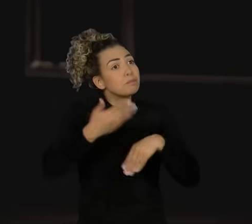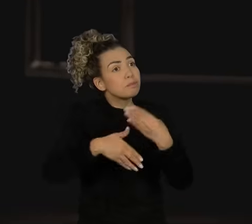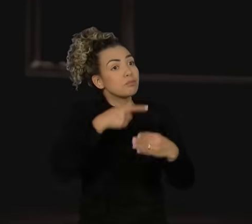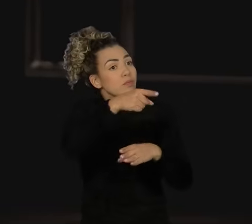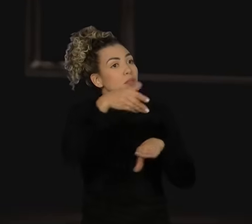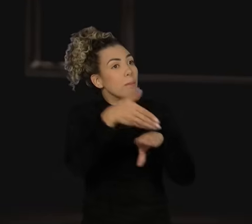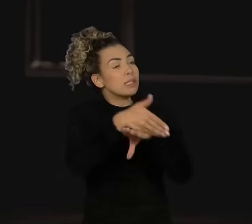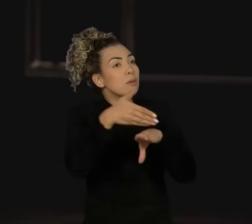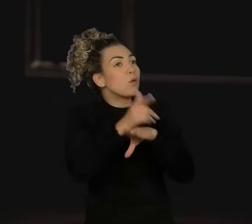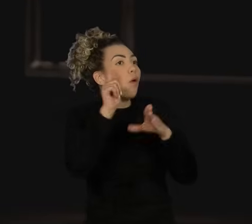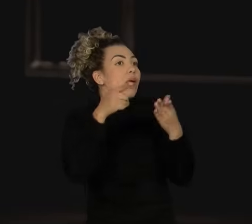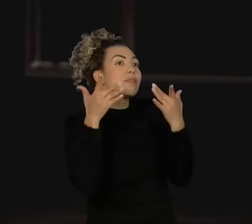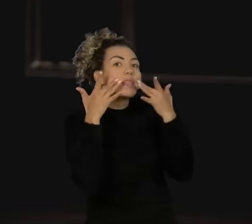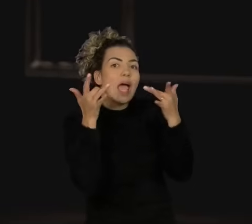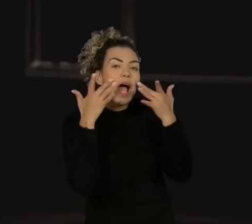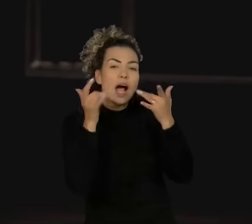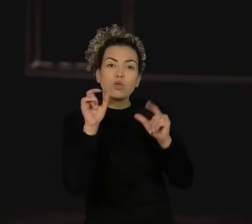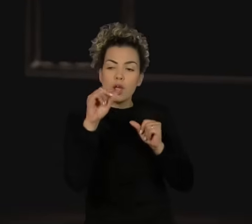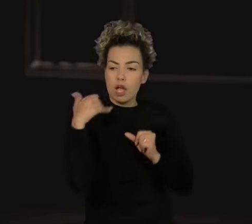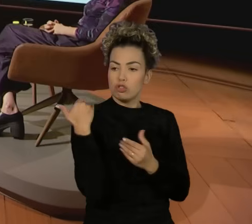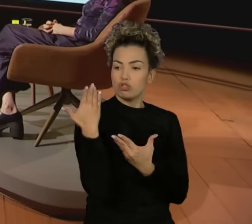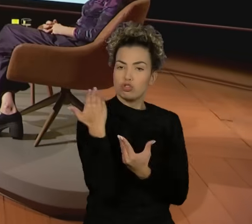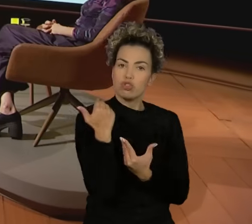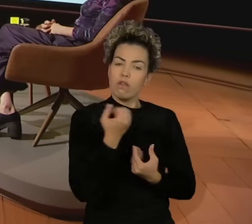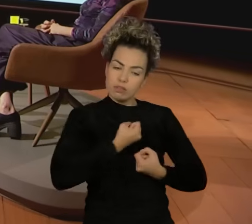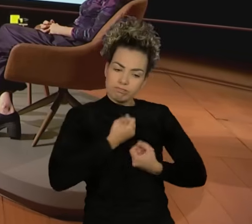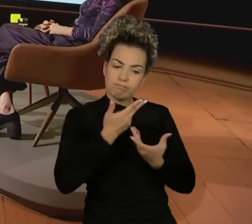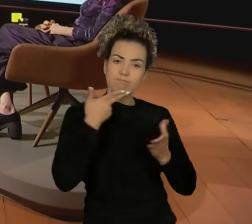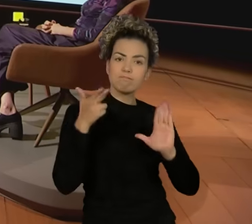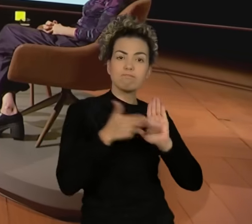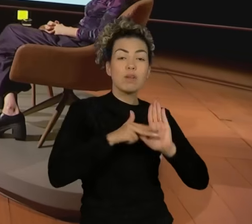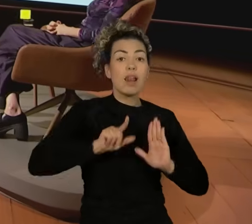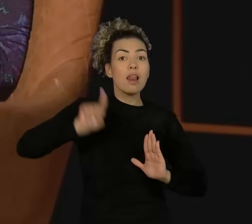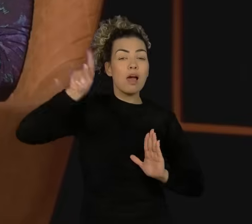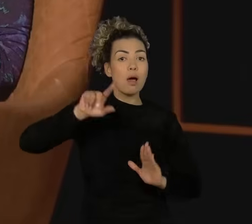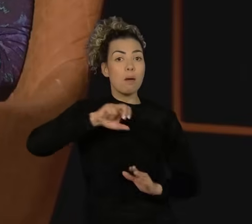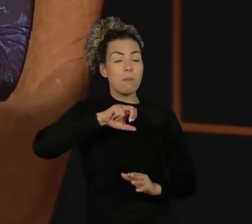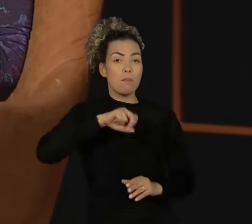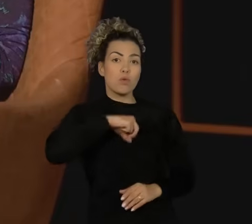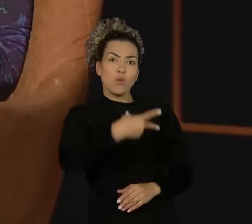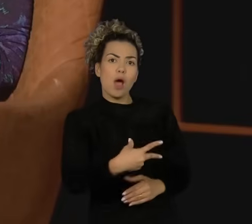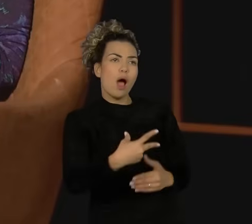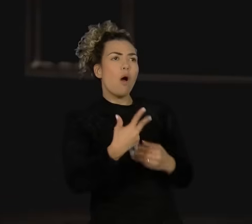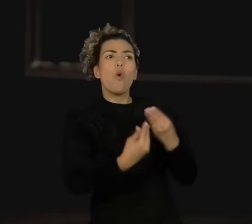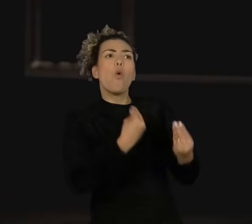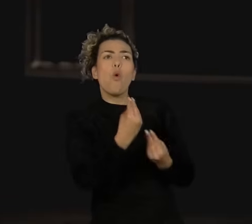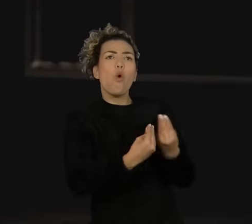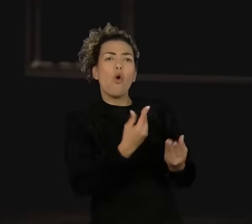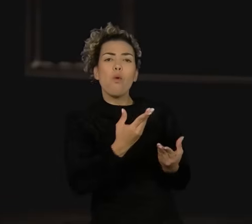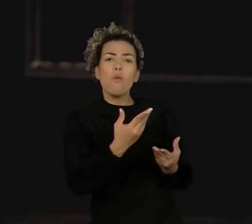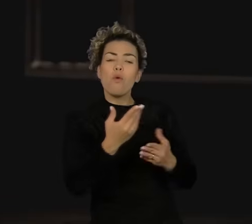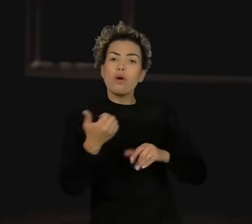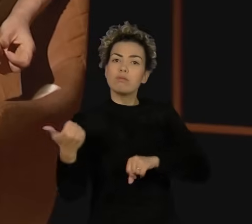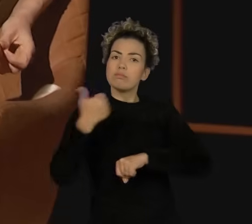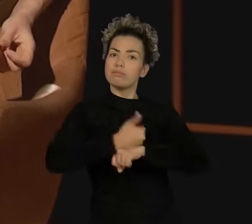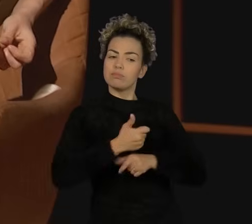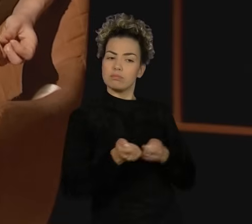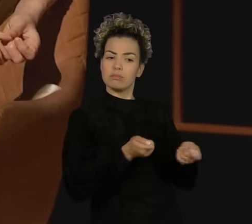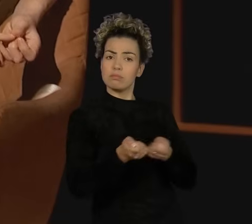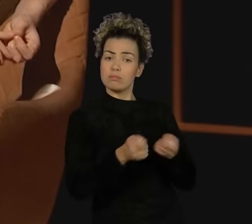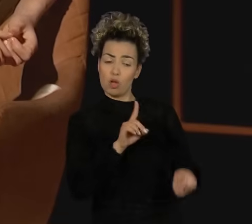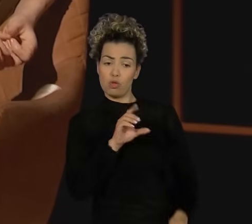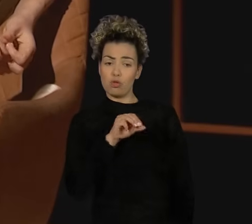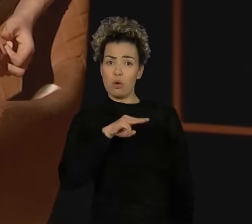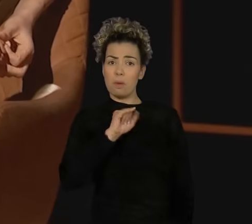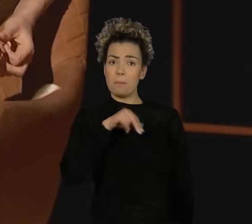montagem teatral Confissões de Adolescente em Portugal, sob direção do Domingos de Oliveira. Como é que foi trabalhar com Domingos de Oliveira? Ah,